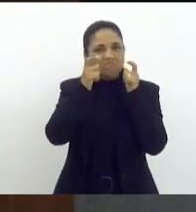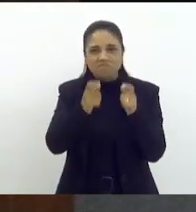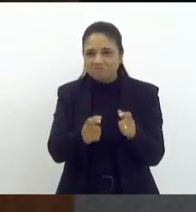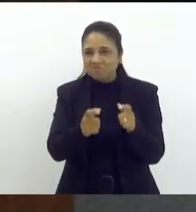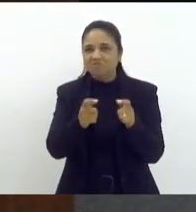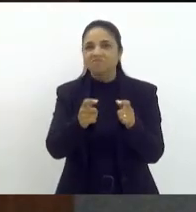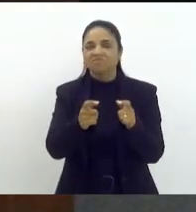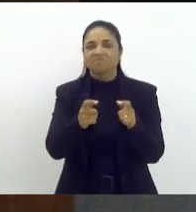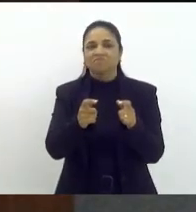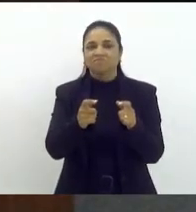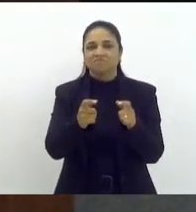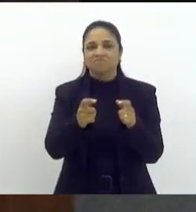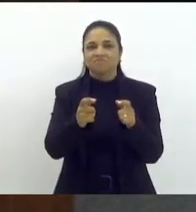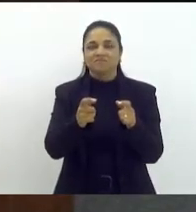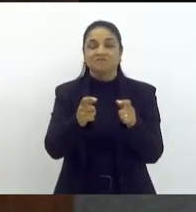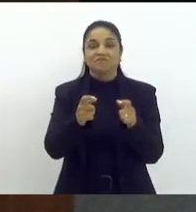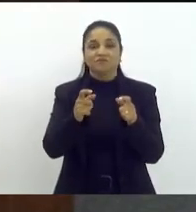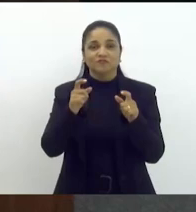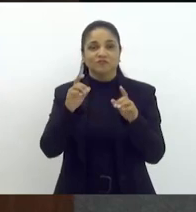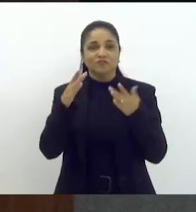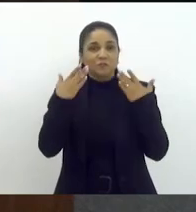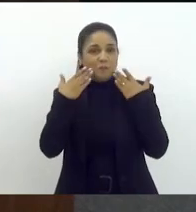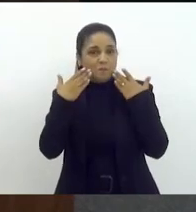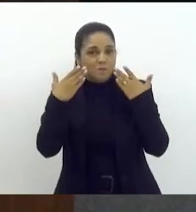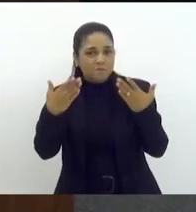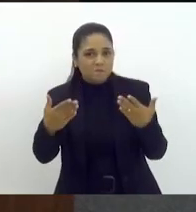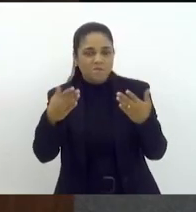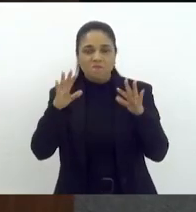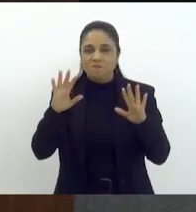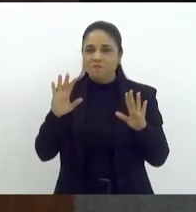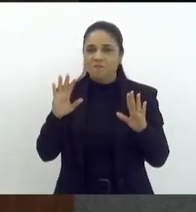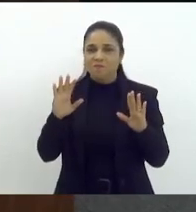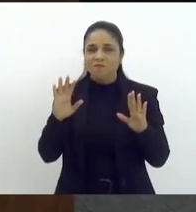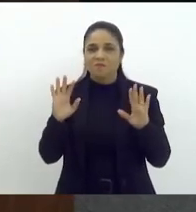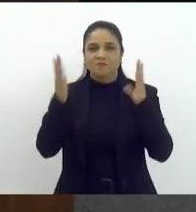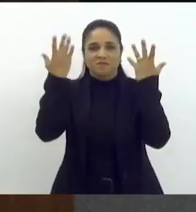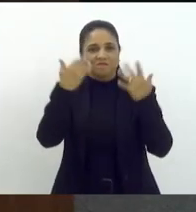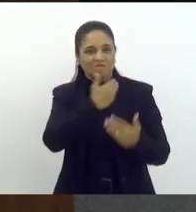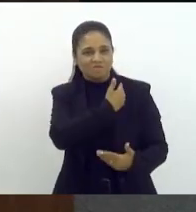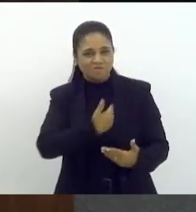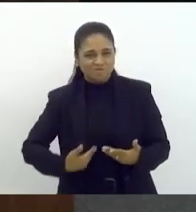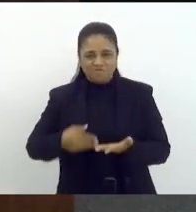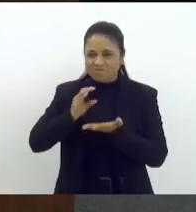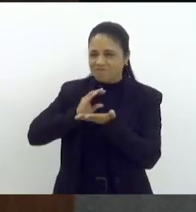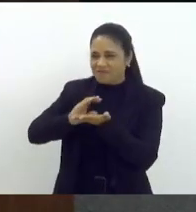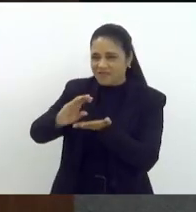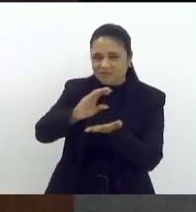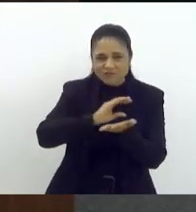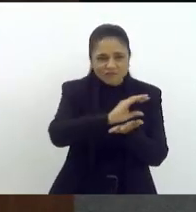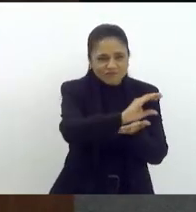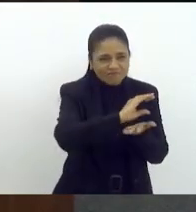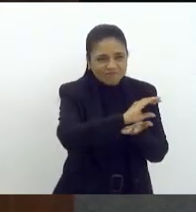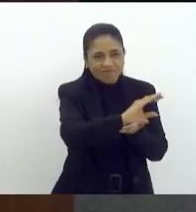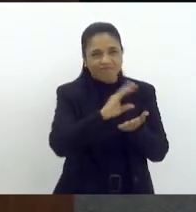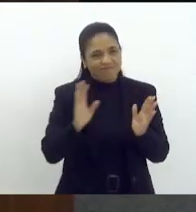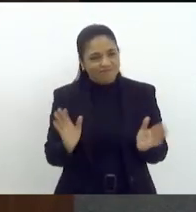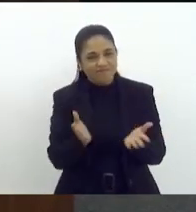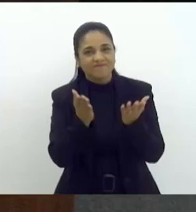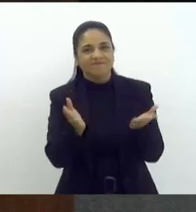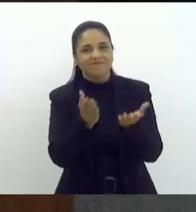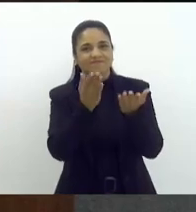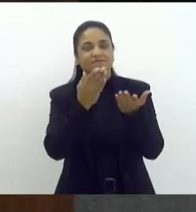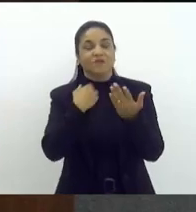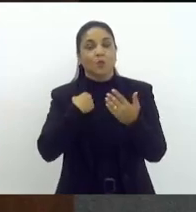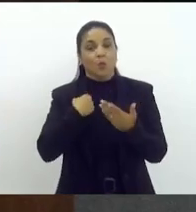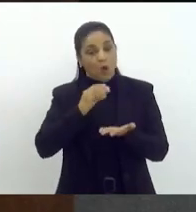nos espetáculos públicos que são financiados incentivados o recursos